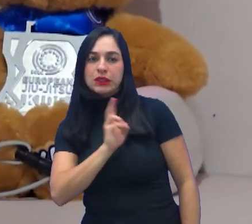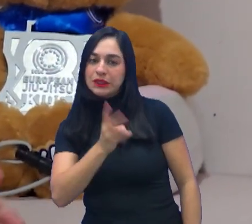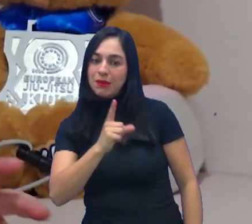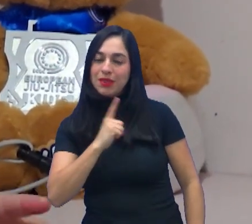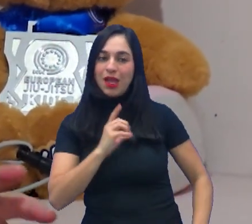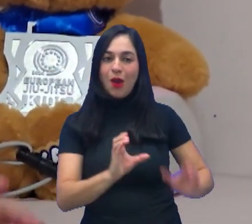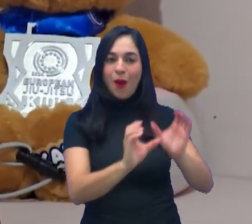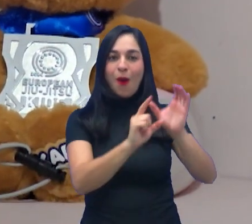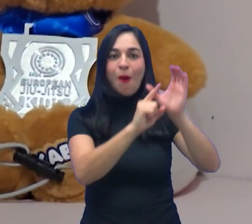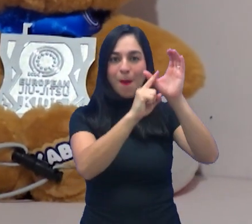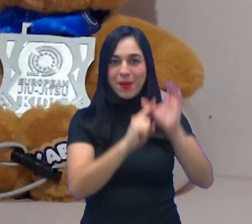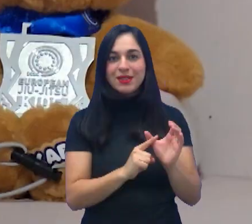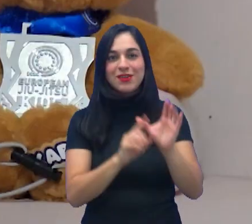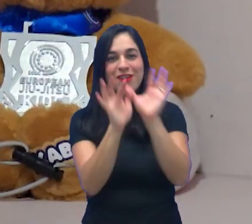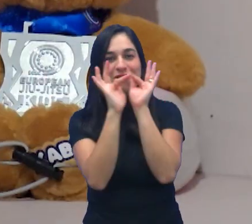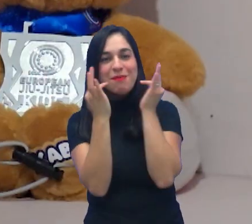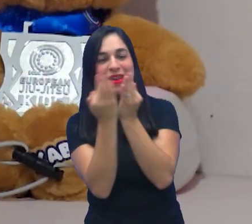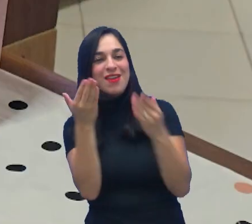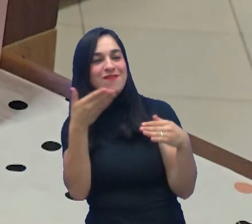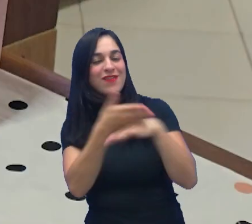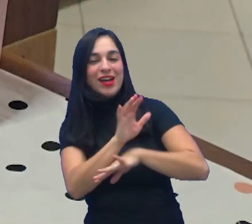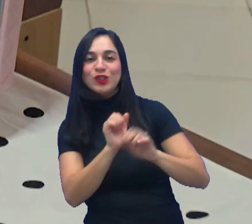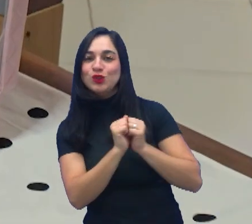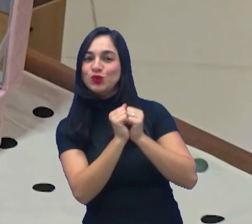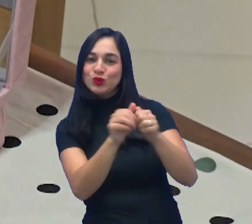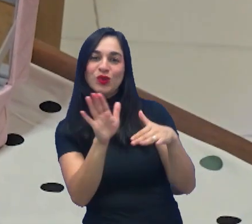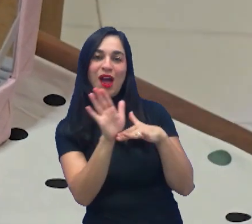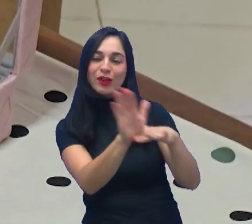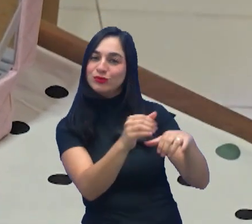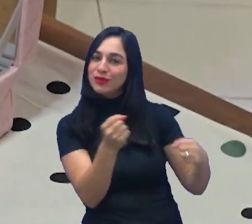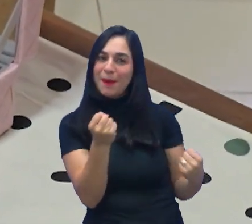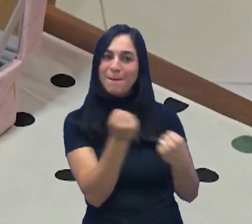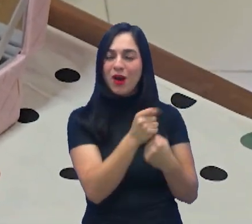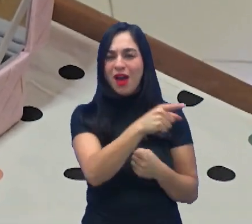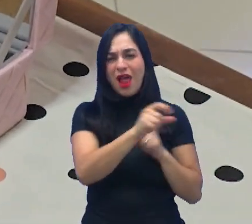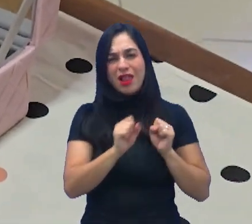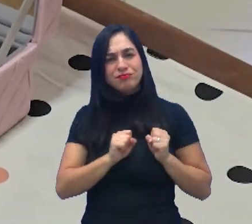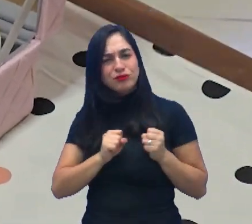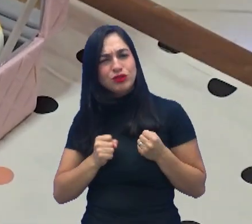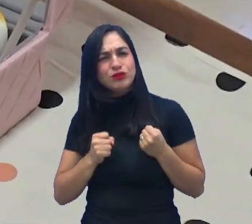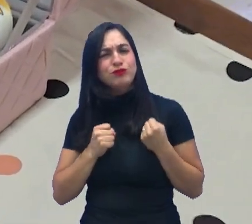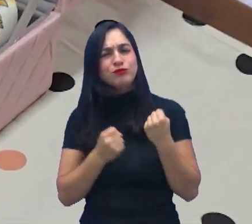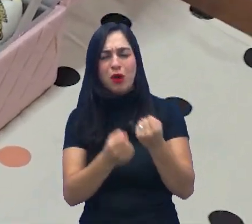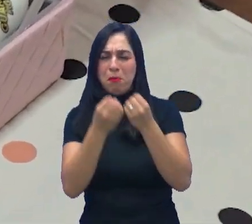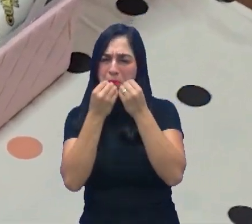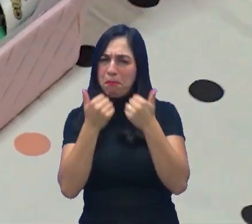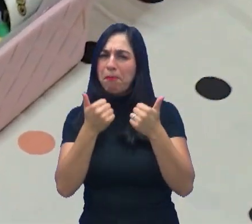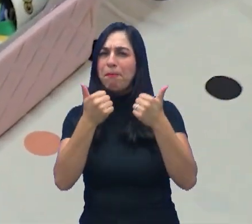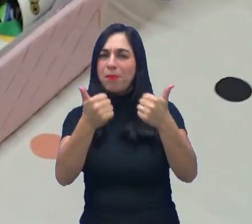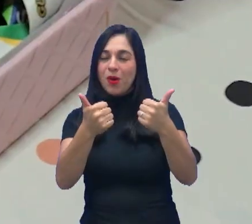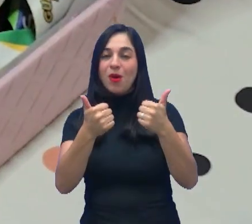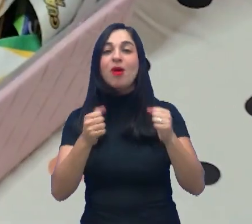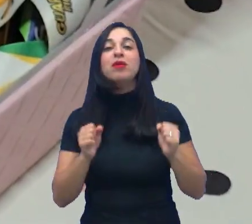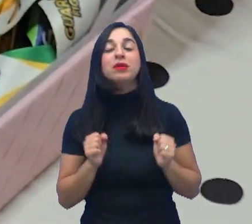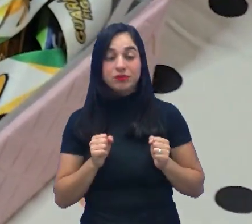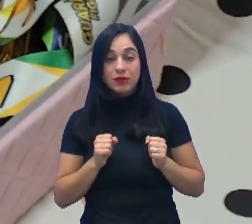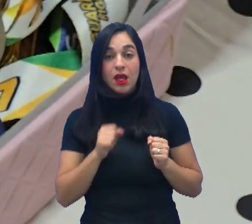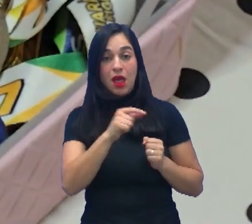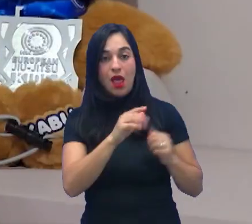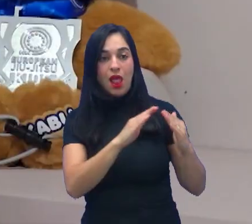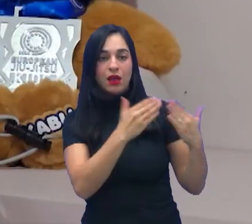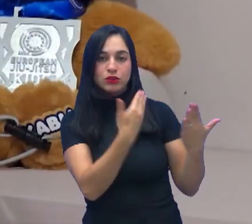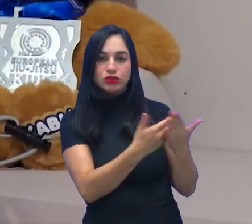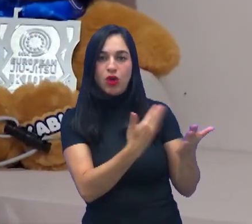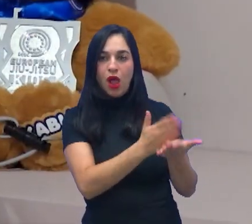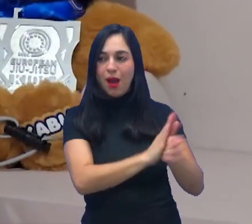sempre está apoiando, está indo. Em todos os campeonatos que ela vai, ela se dedica muito, sai muito bem nos campeonatos, sai da escola, vai direto